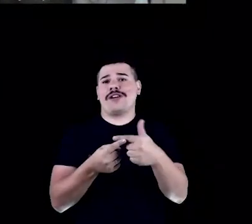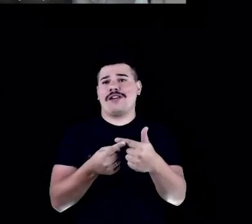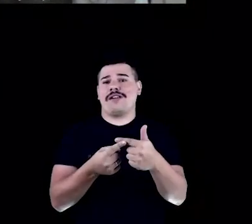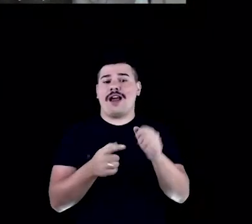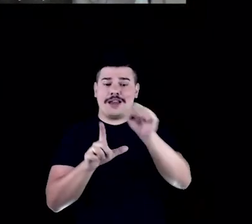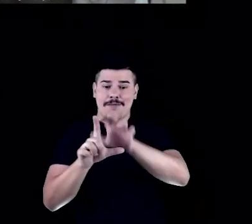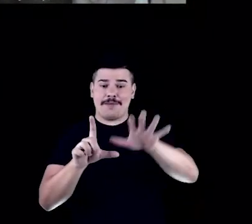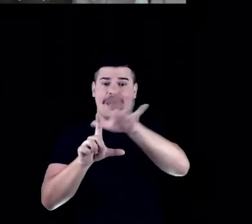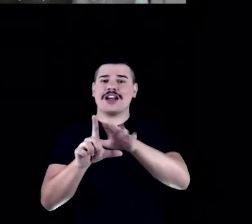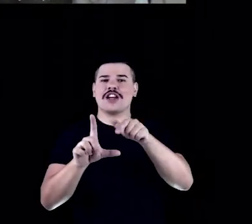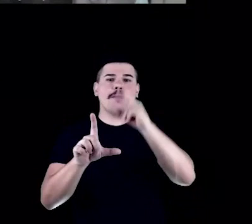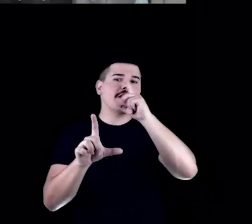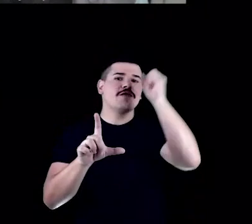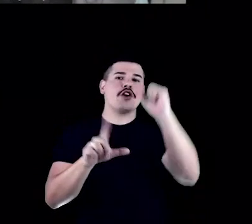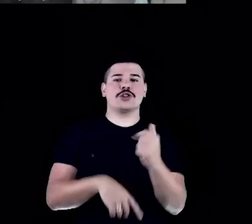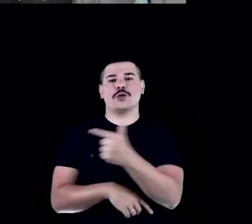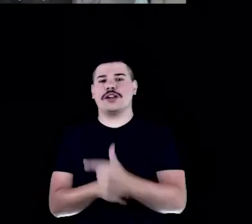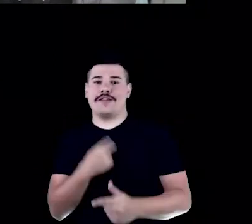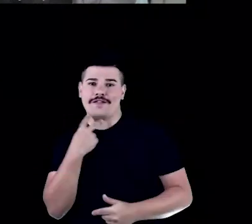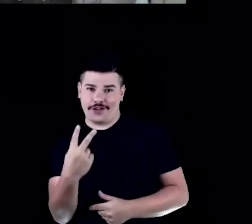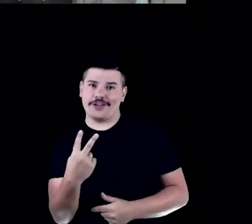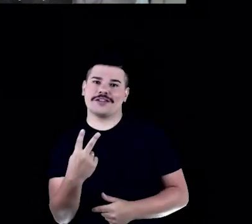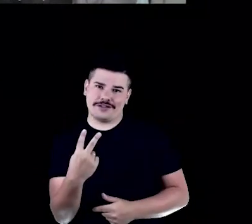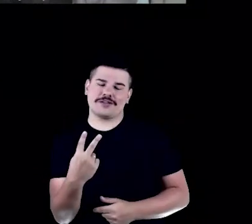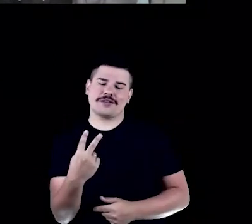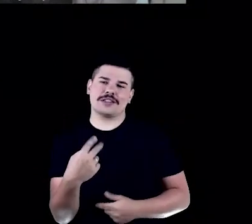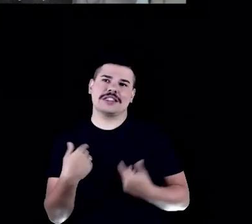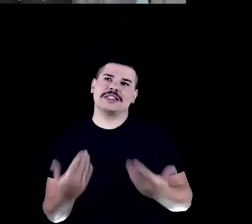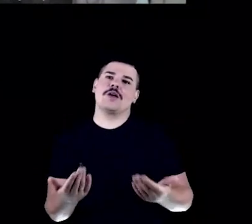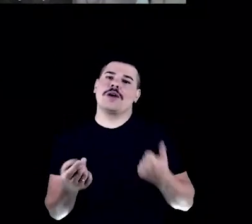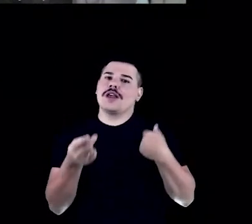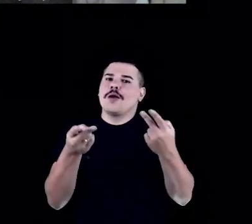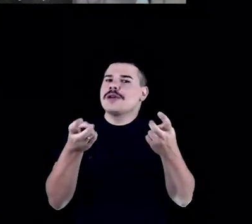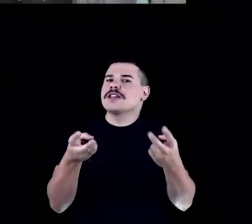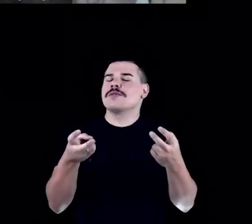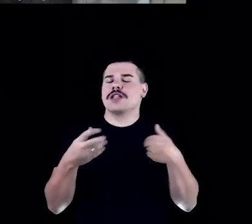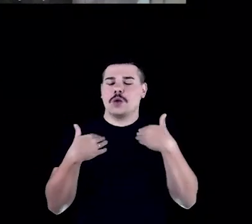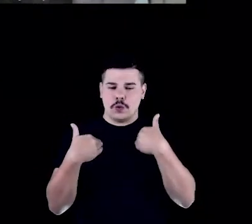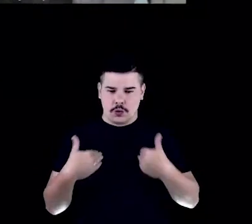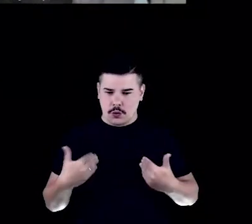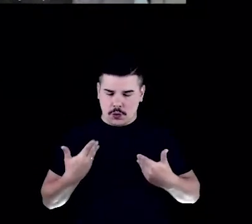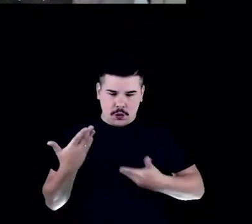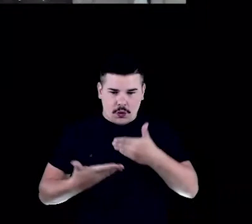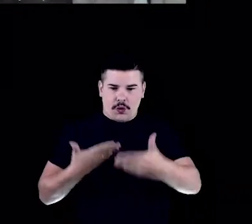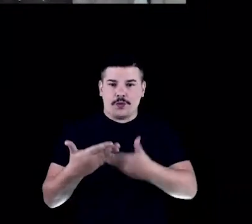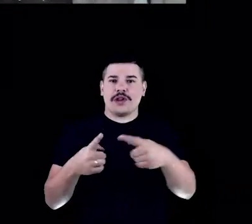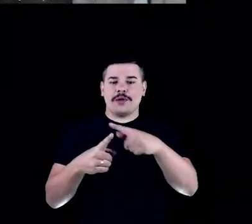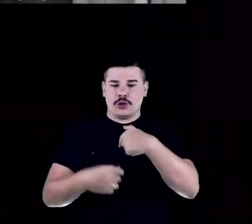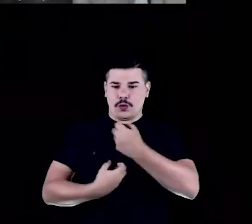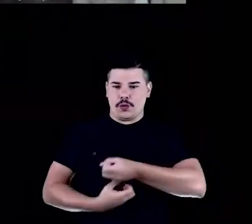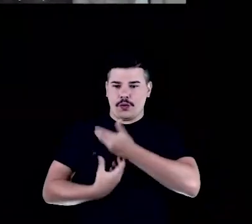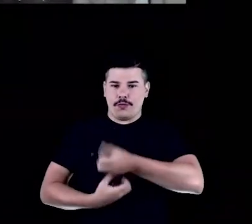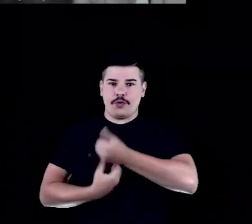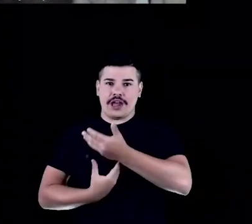vendas, a imagem é muito mais vendável do que as vozes, né? E eu percebi essa dimensão do corpo,